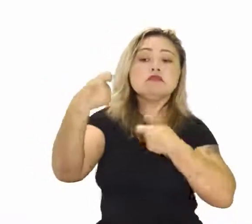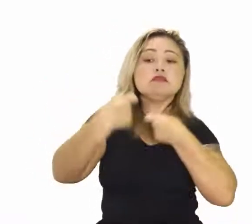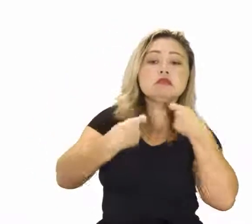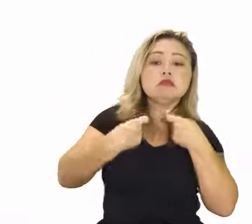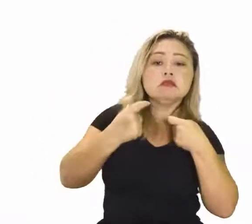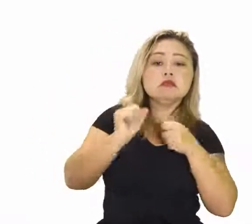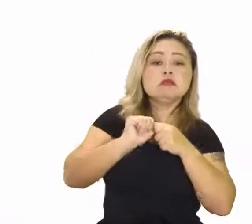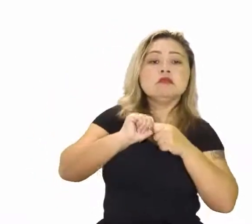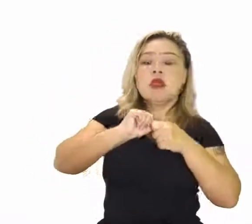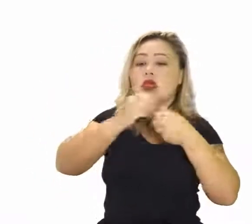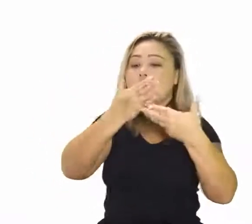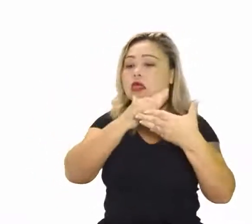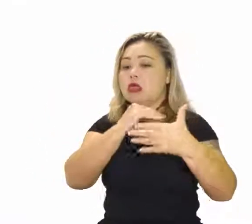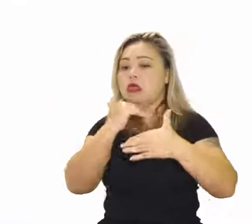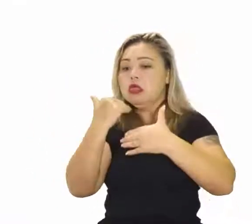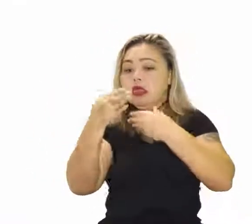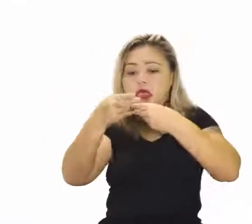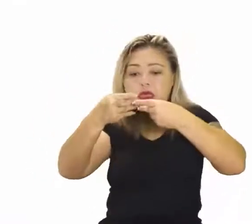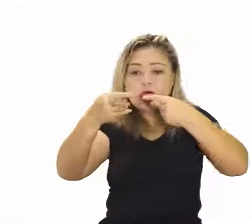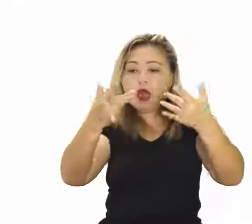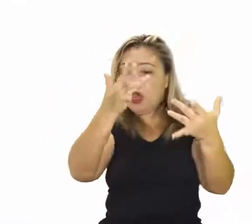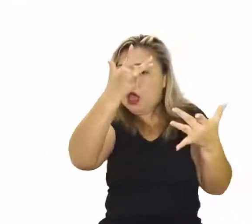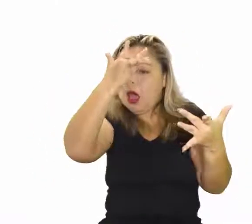extermínio, escravização,